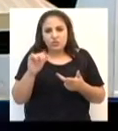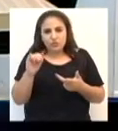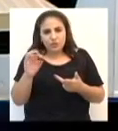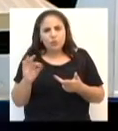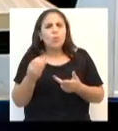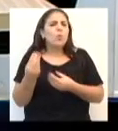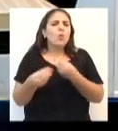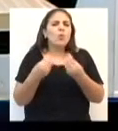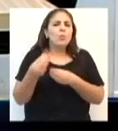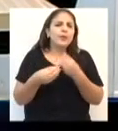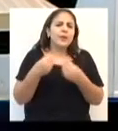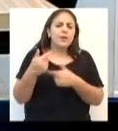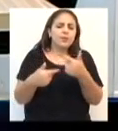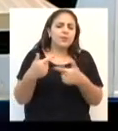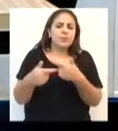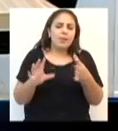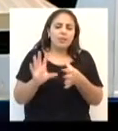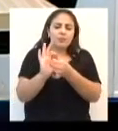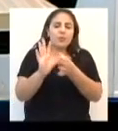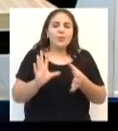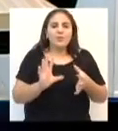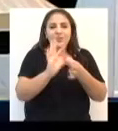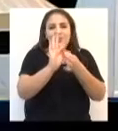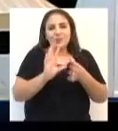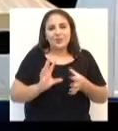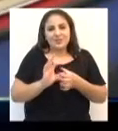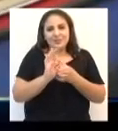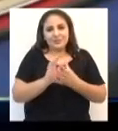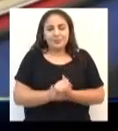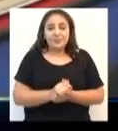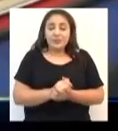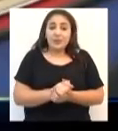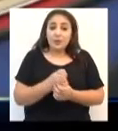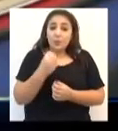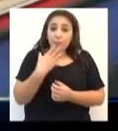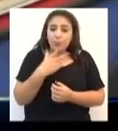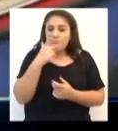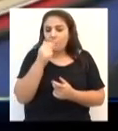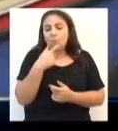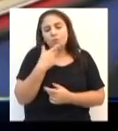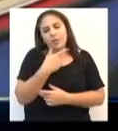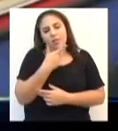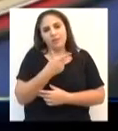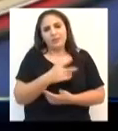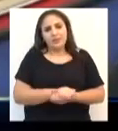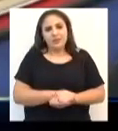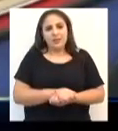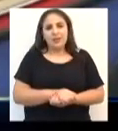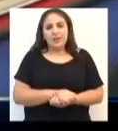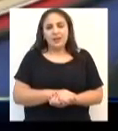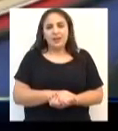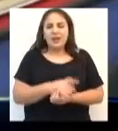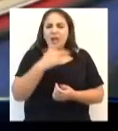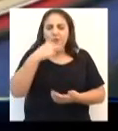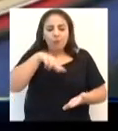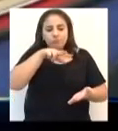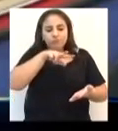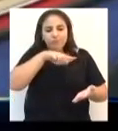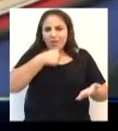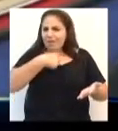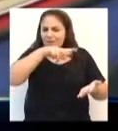Como é que é esse trabalho de contextualizar? Foi o que eu falei, provém de um